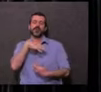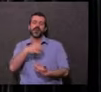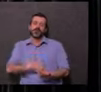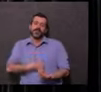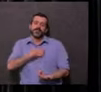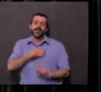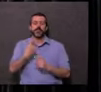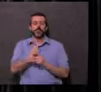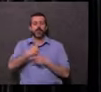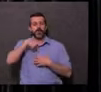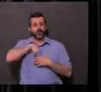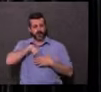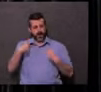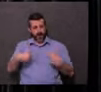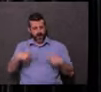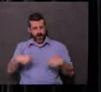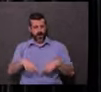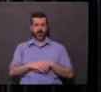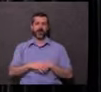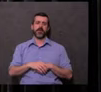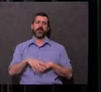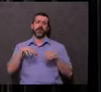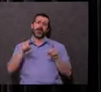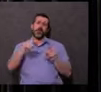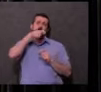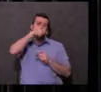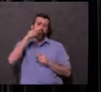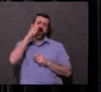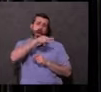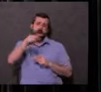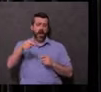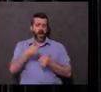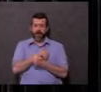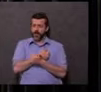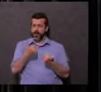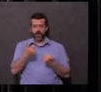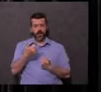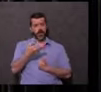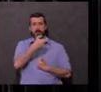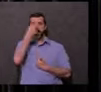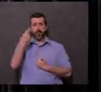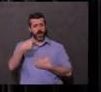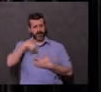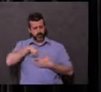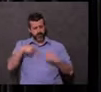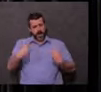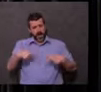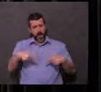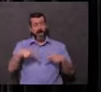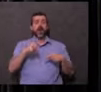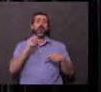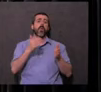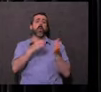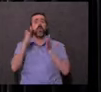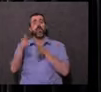nós, quer os que estão bem resolvidos e são fonte de paz, quer os que estão adiados